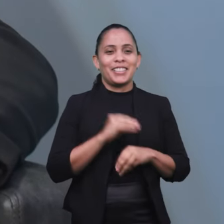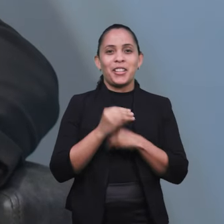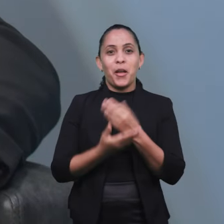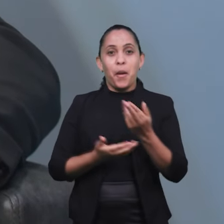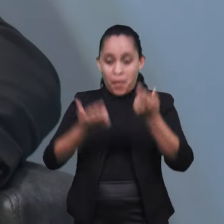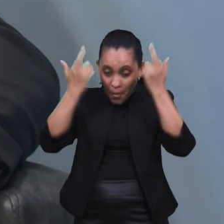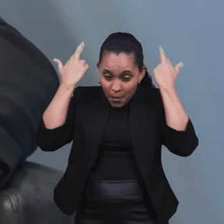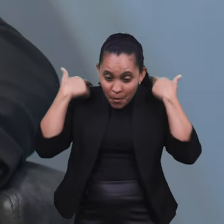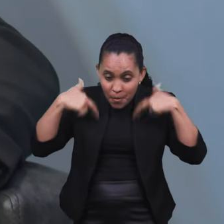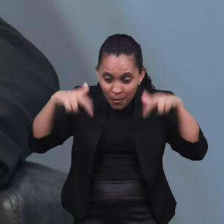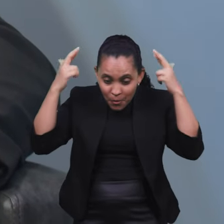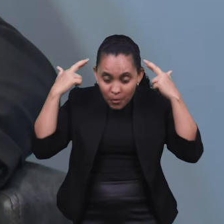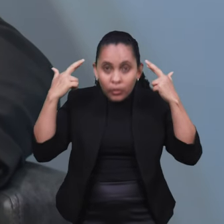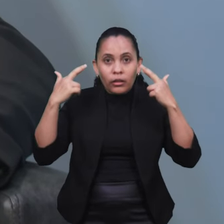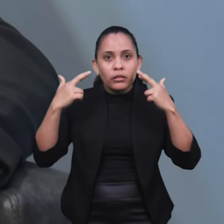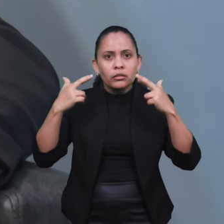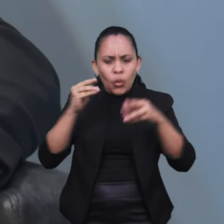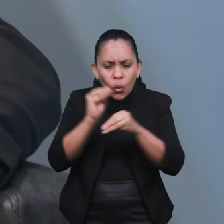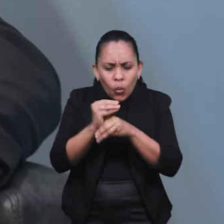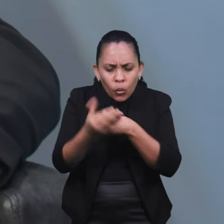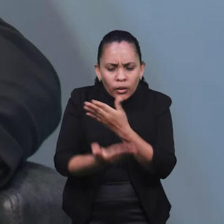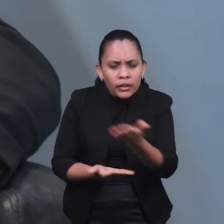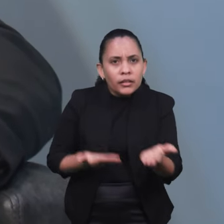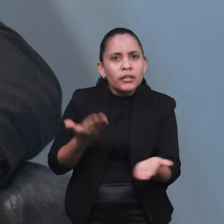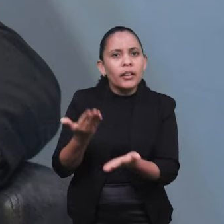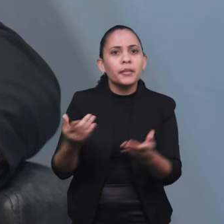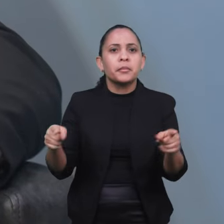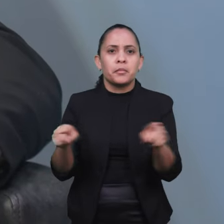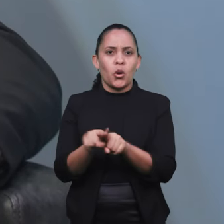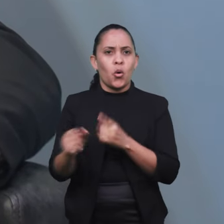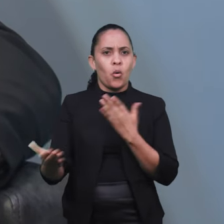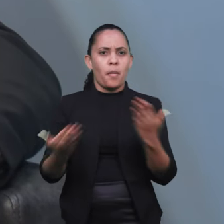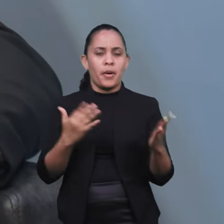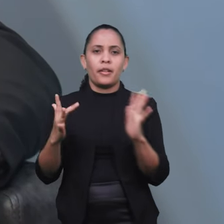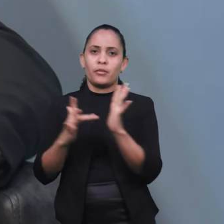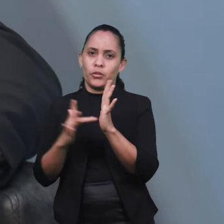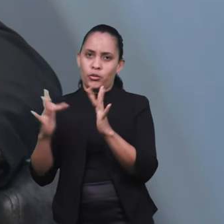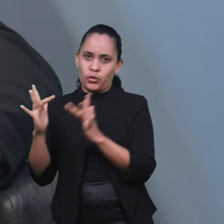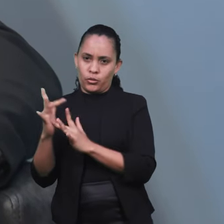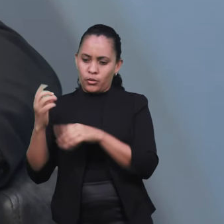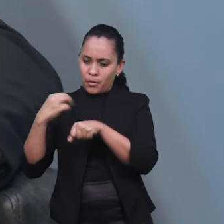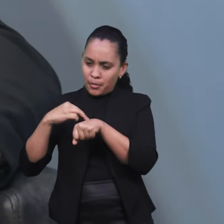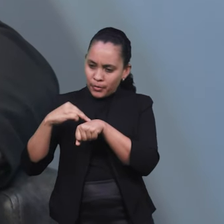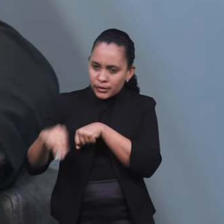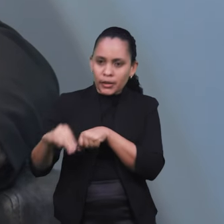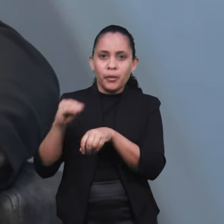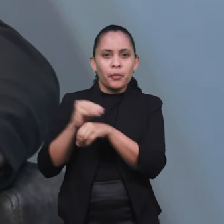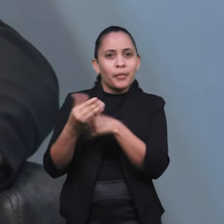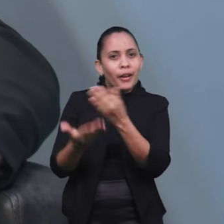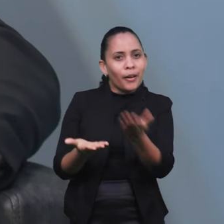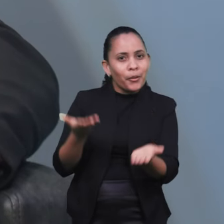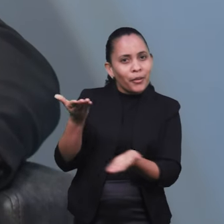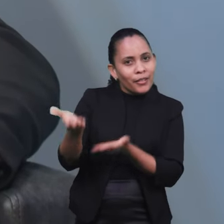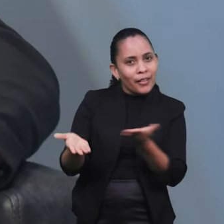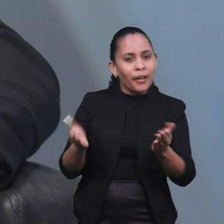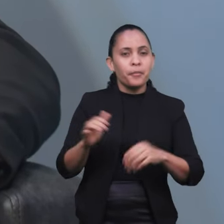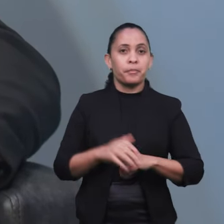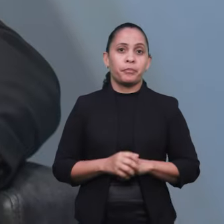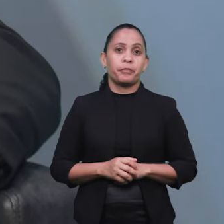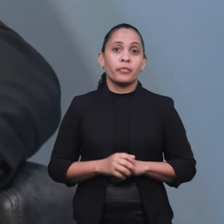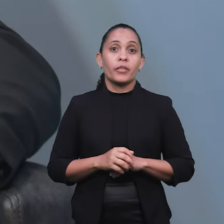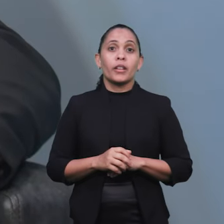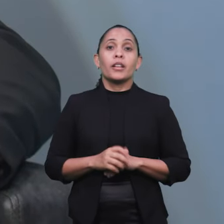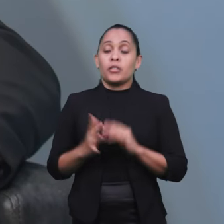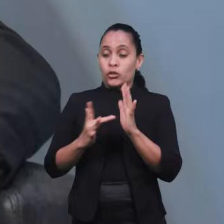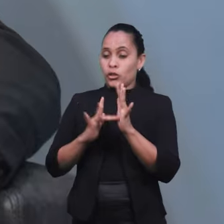apacentando, que é o perfil do ministério de Jesus. Jesus foi chamado para ser pastor de ovelhas, né? Jesus,